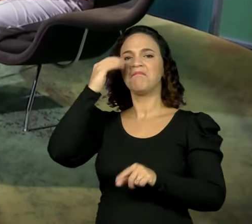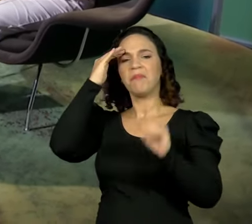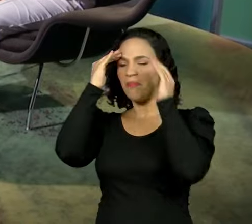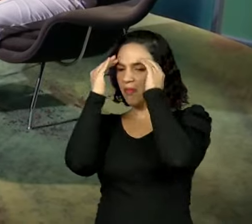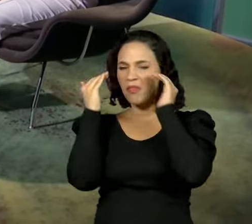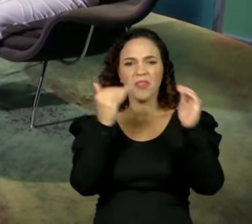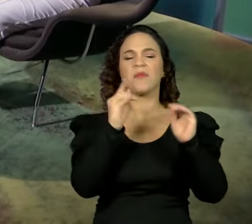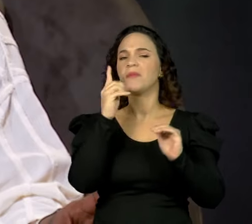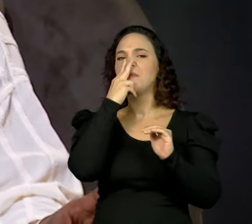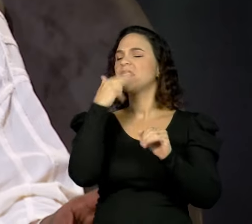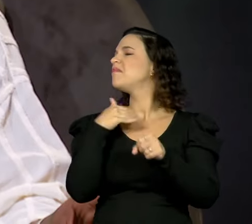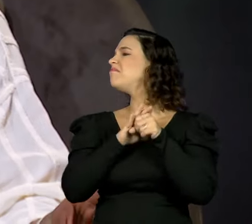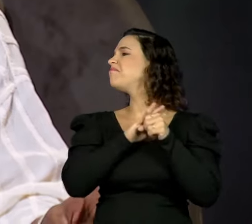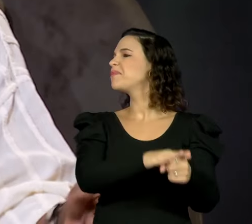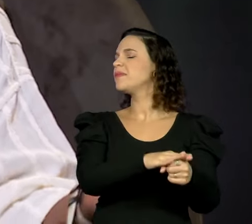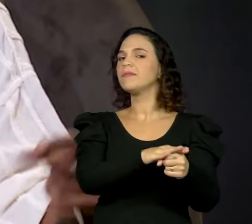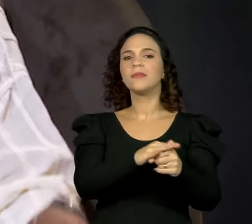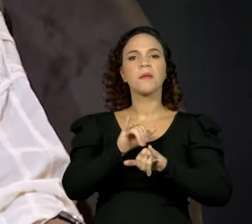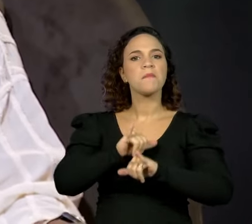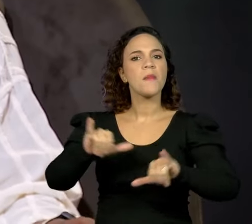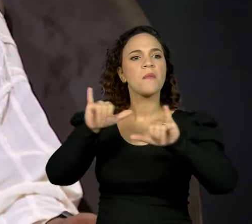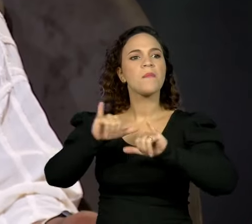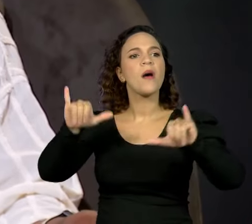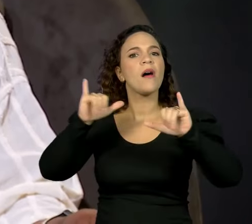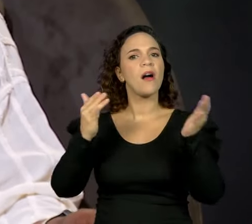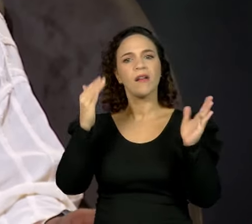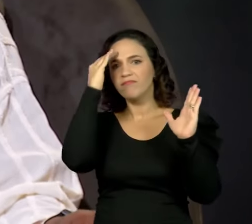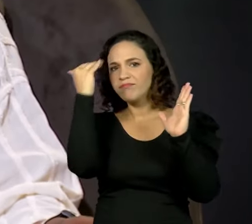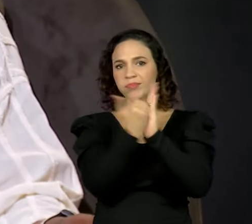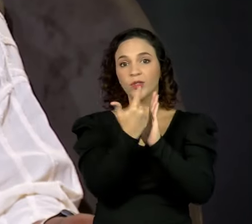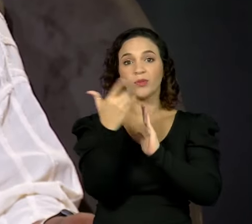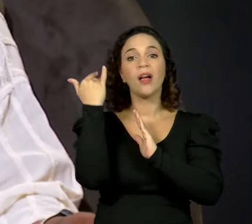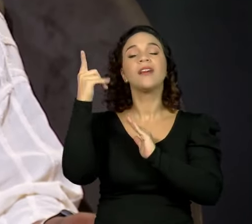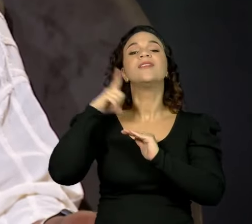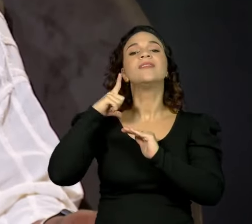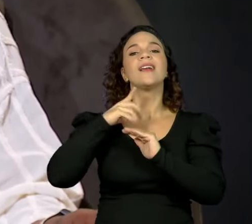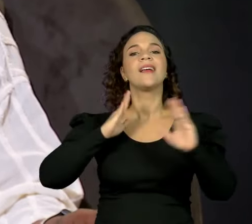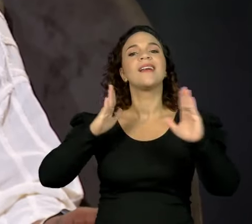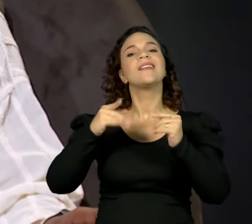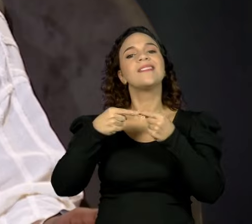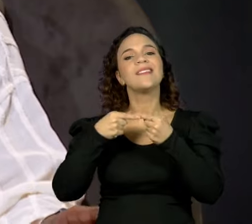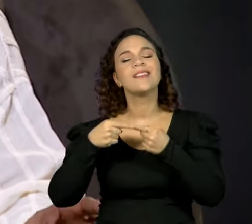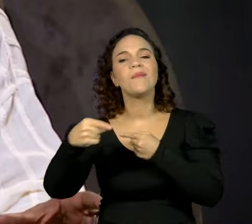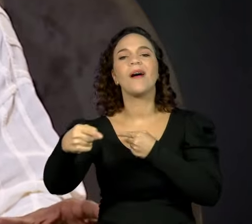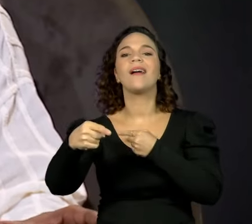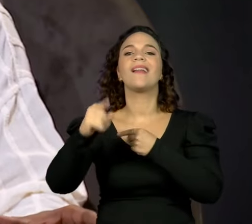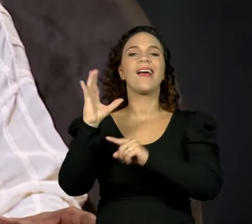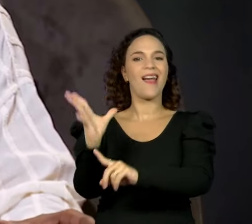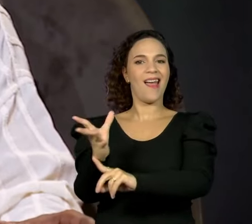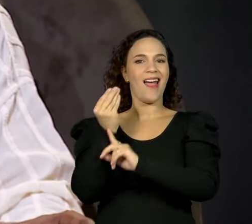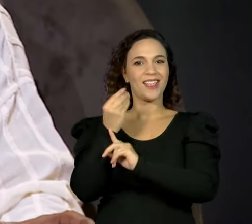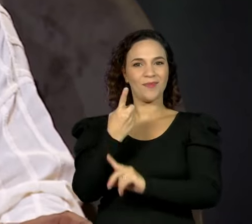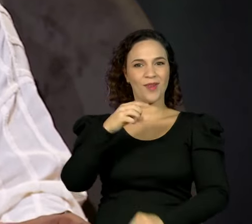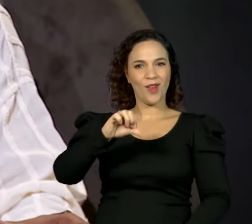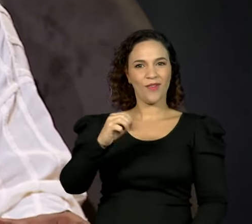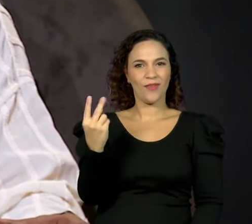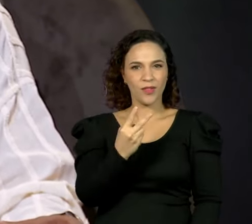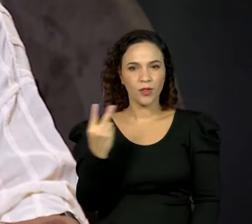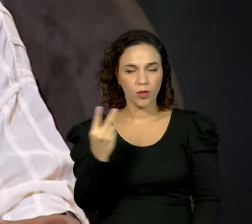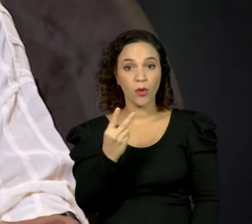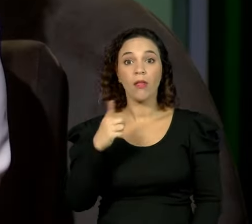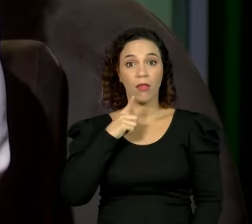ser observada pelas publicações, o que ocorreu na Semana de Arte Moderna de 22 também, né? Onde havia uma representação